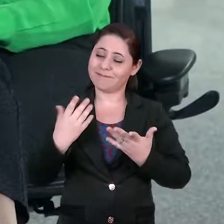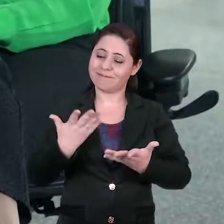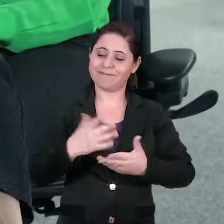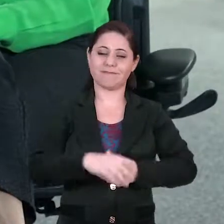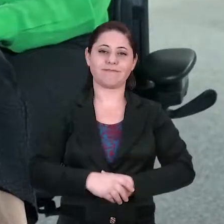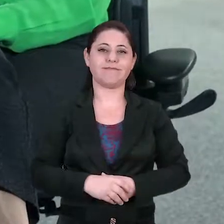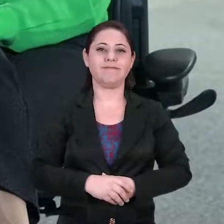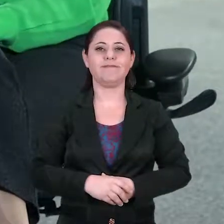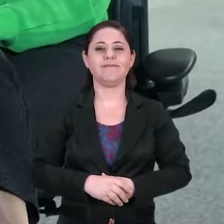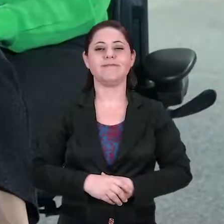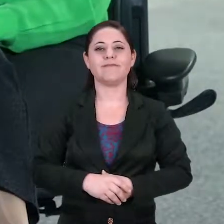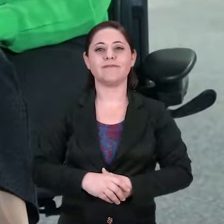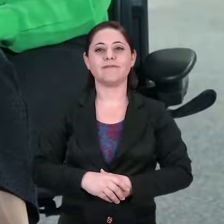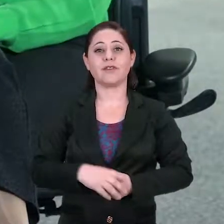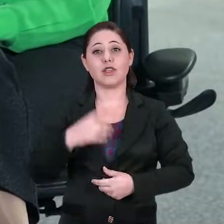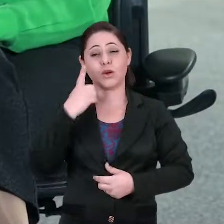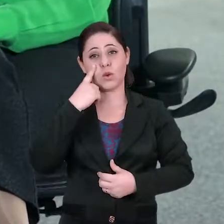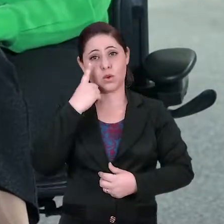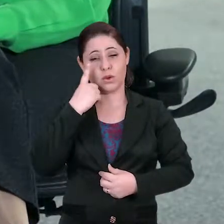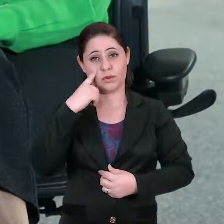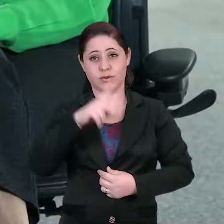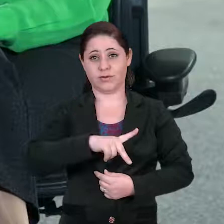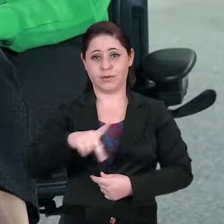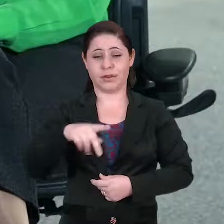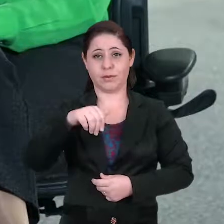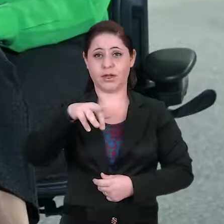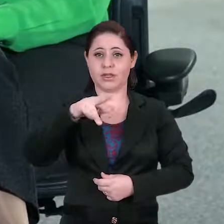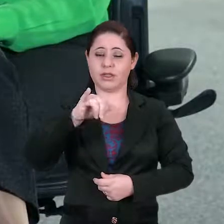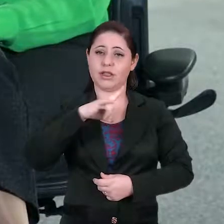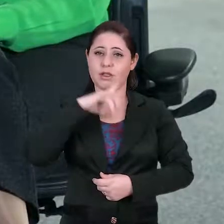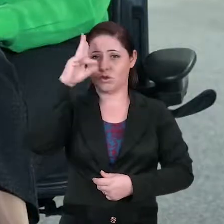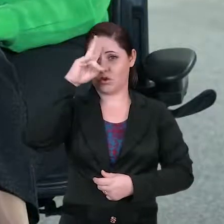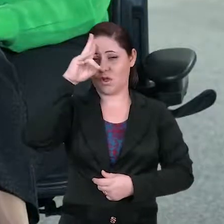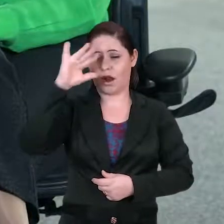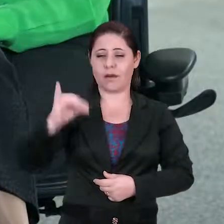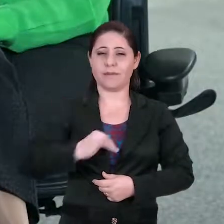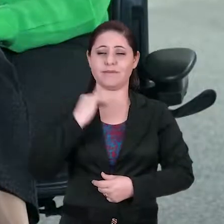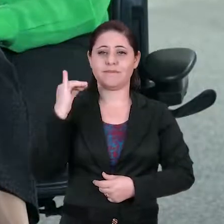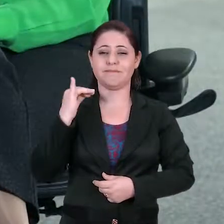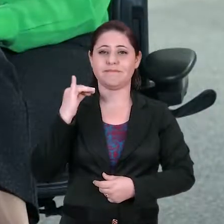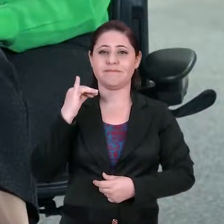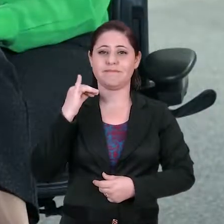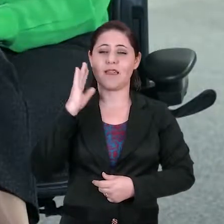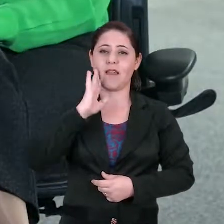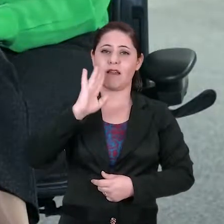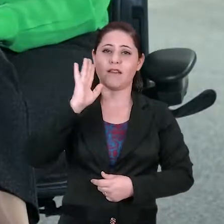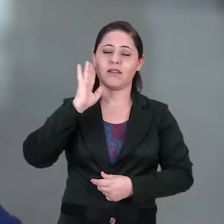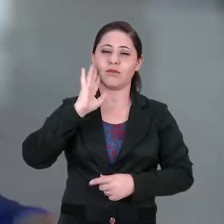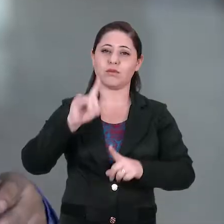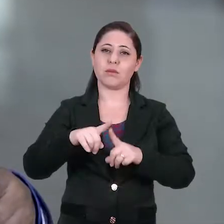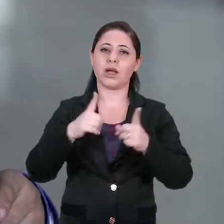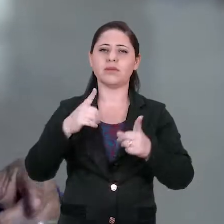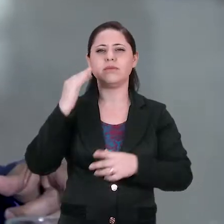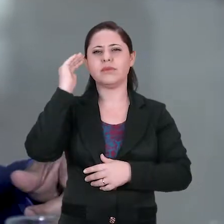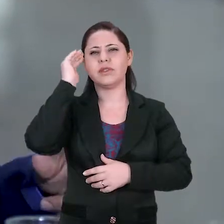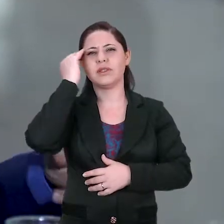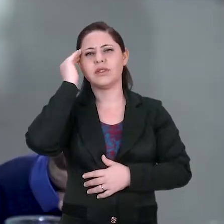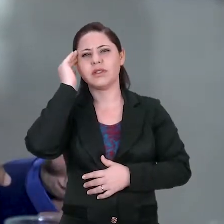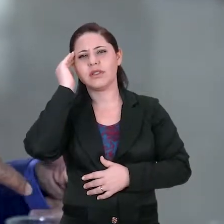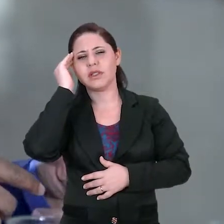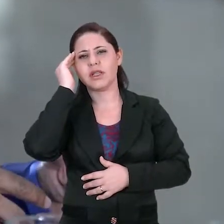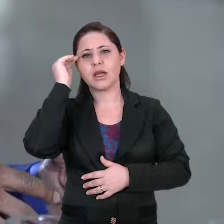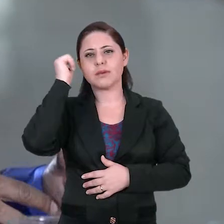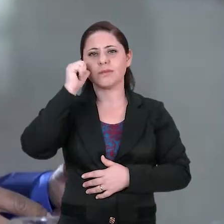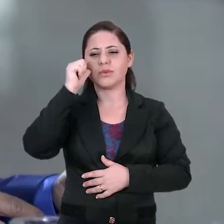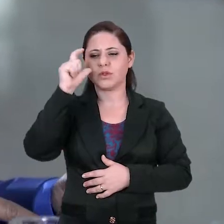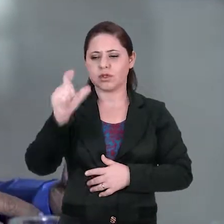Nossa, seja bem-vinda. Obrigada. Olha, a professora Marisa tem uma história muito interessante, mas para